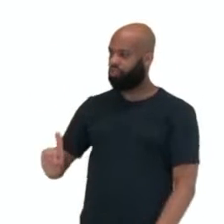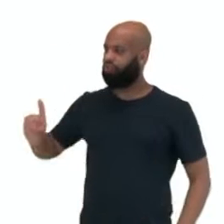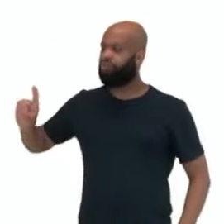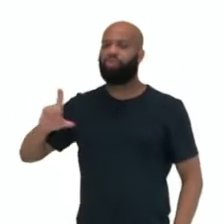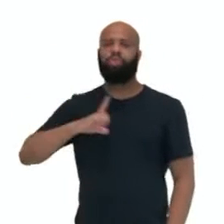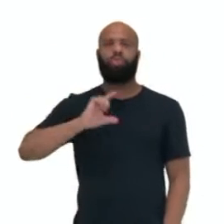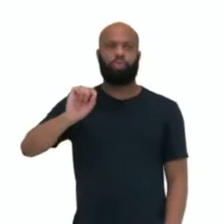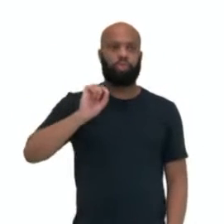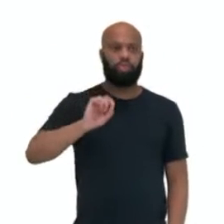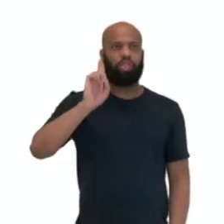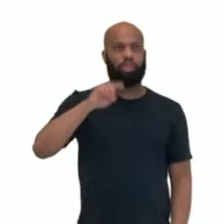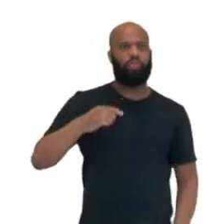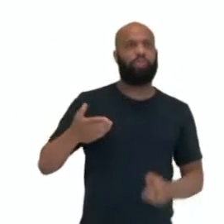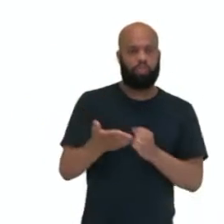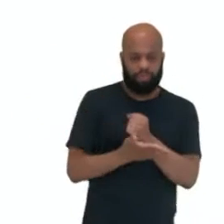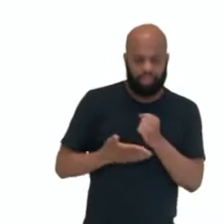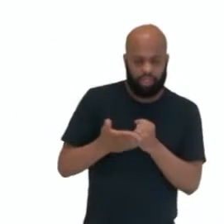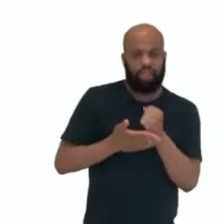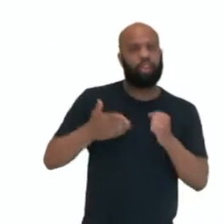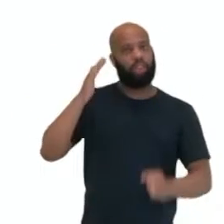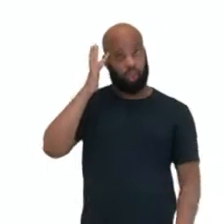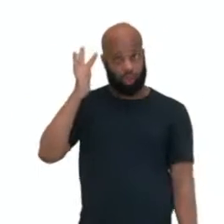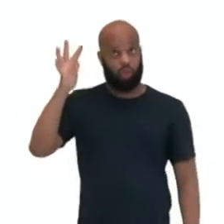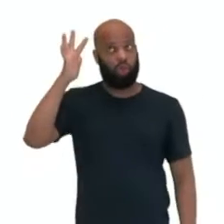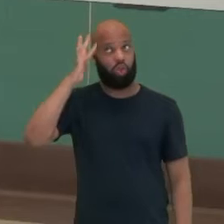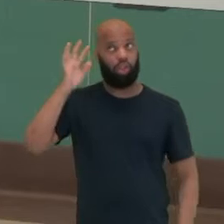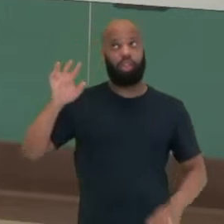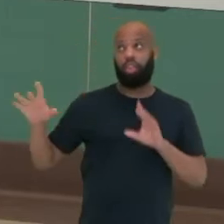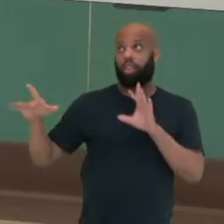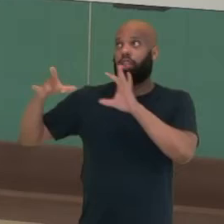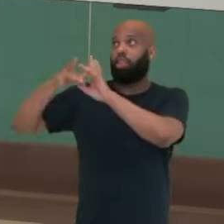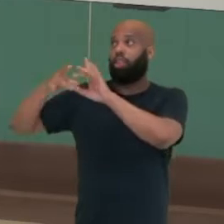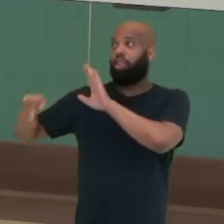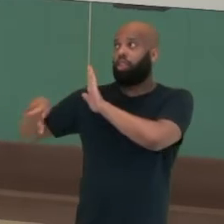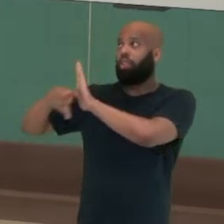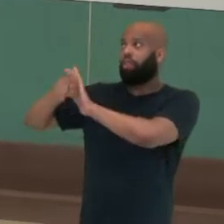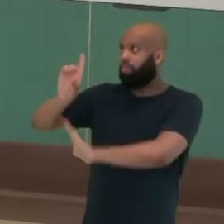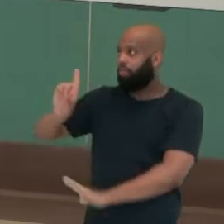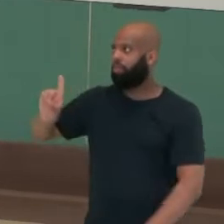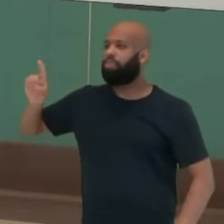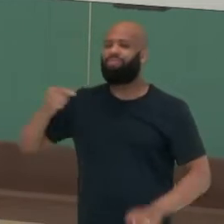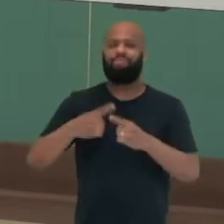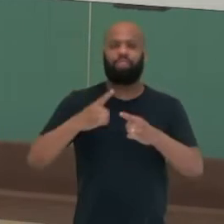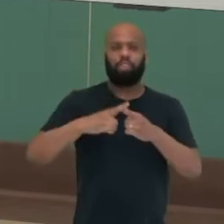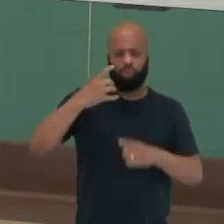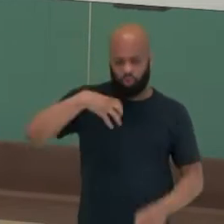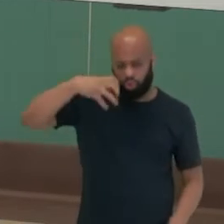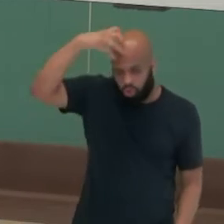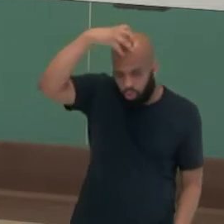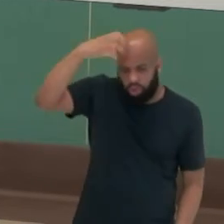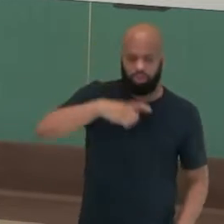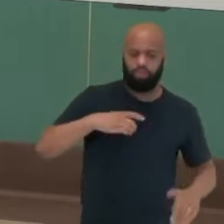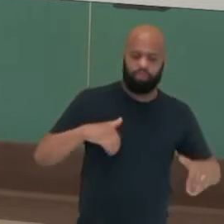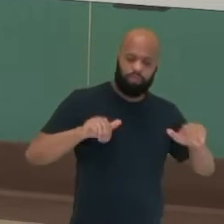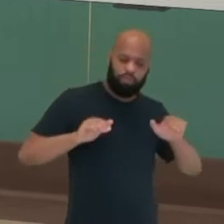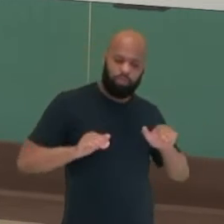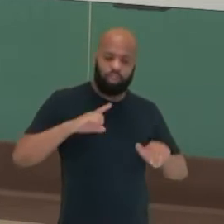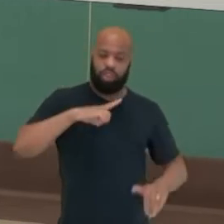uma fundamentação teocrática, a ideia de que este rei, de que este monarca